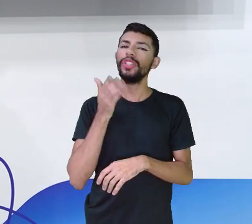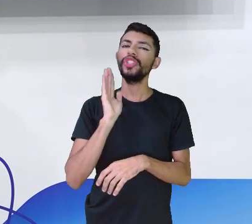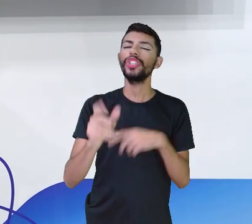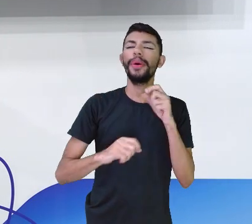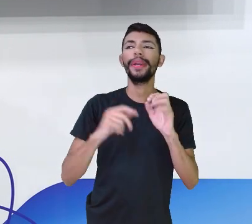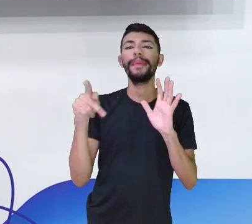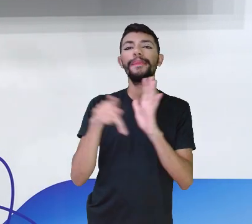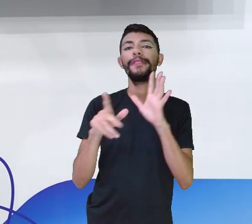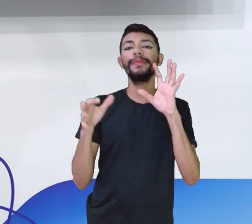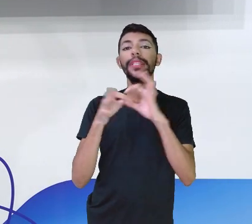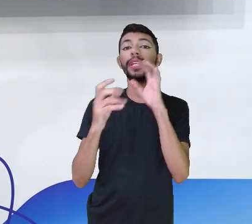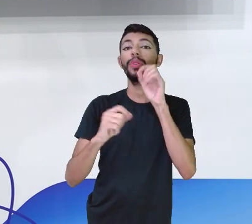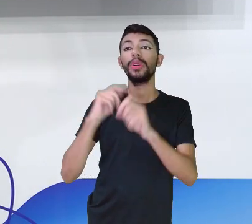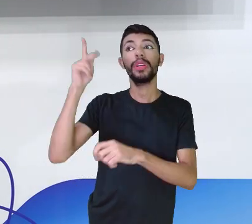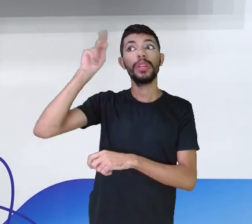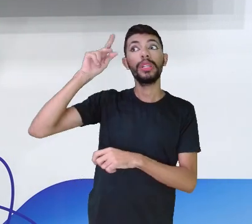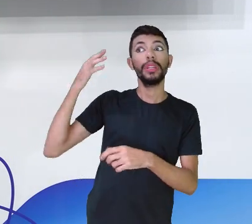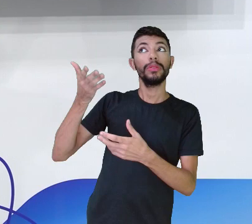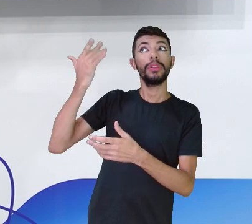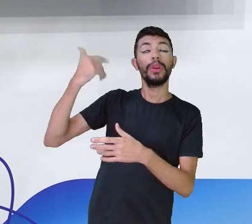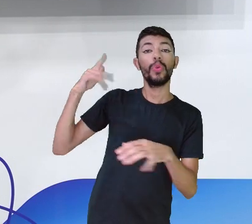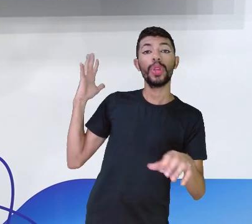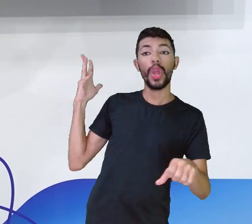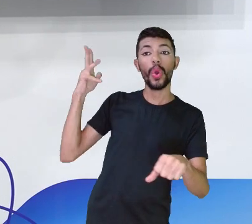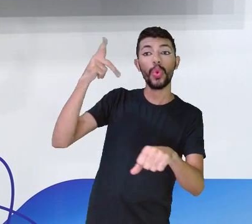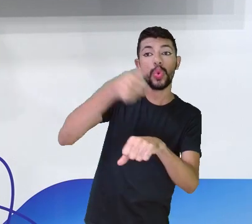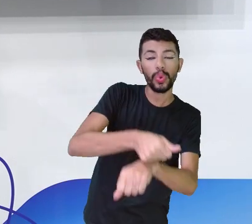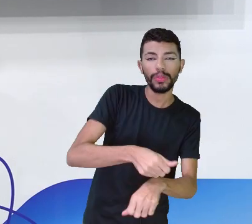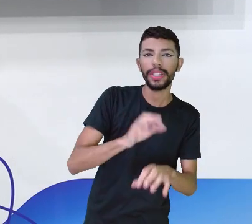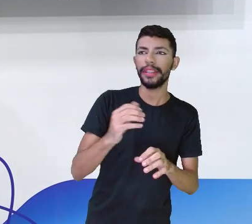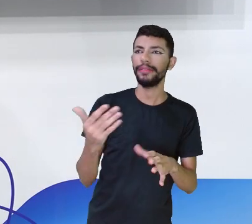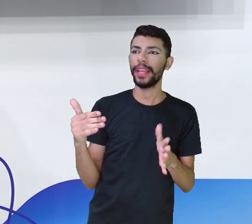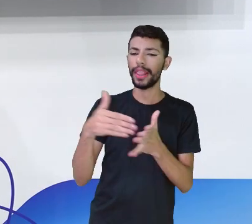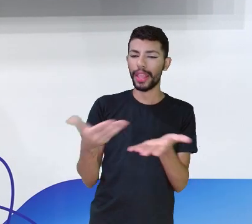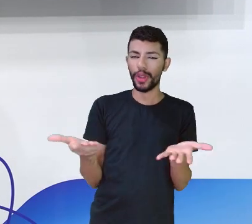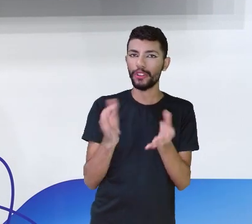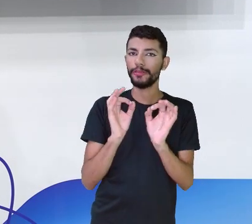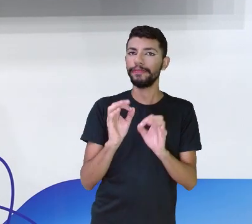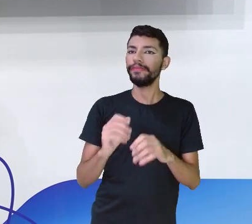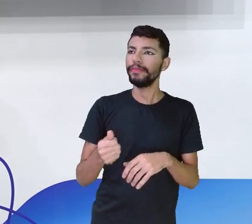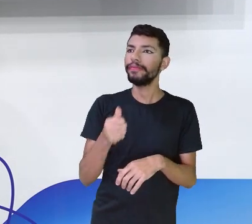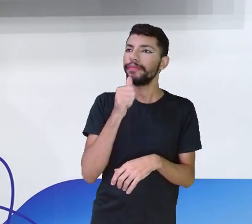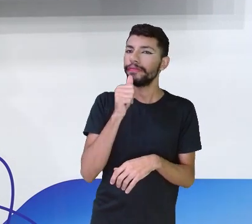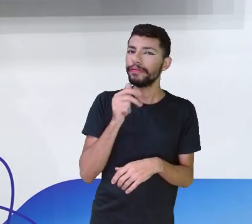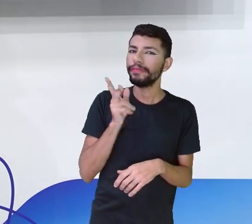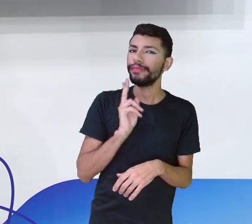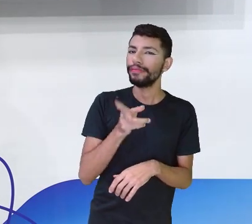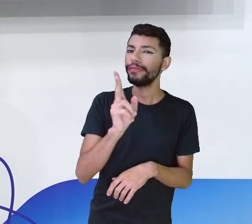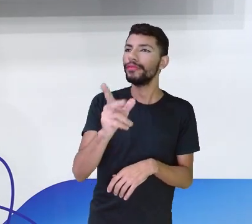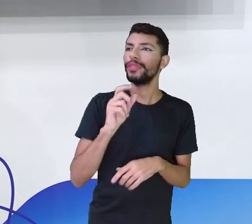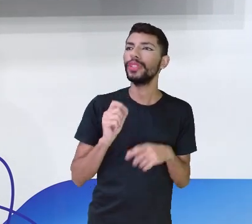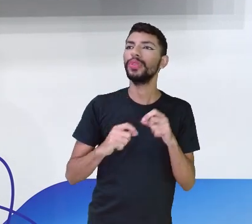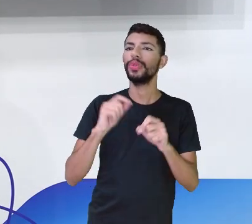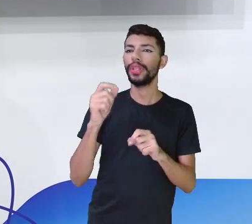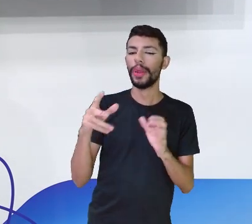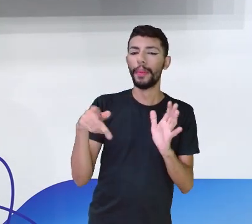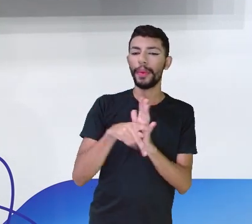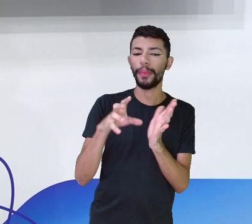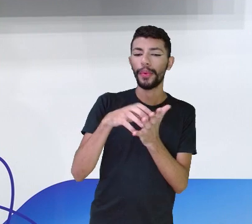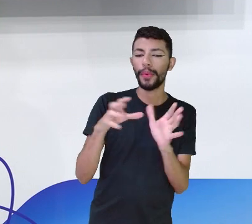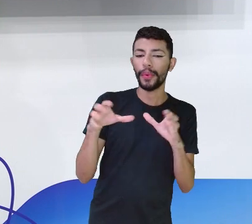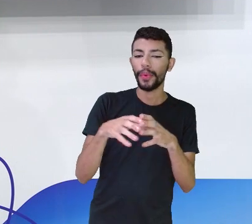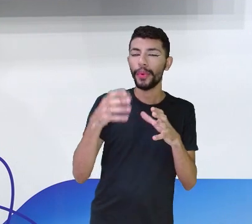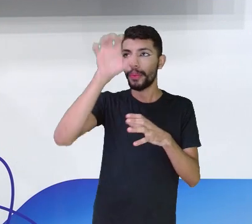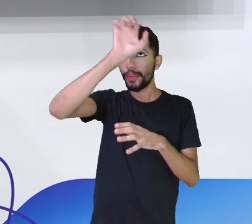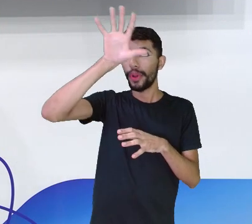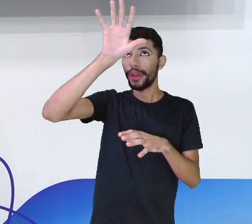do próprio, desde da invasão do Brasil, né? Ainda hoje, essas colônias europeias fazem parte do